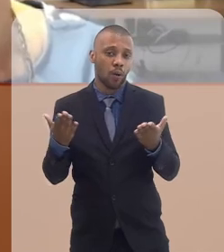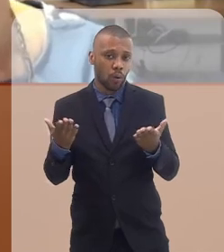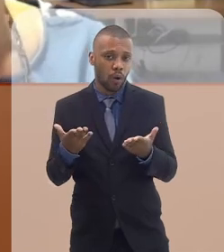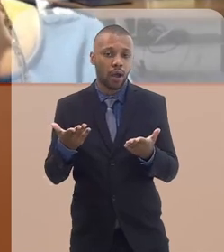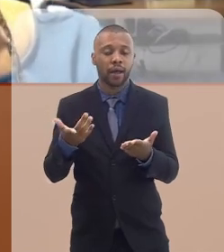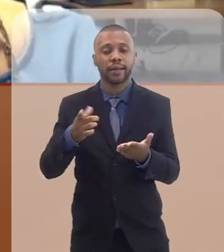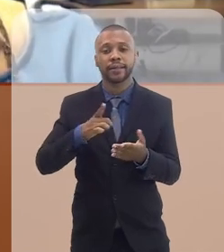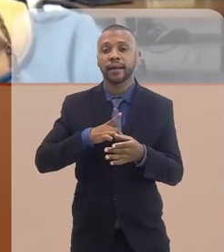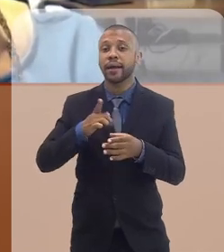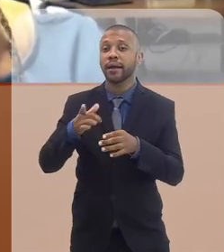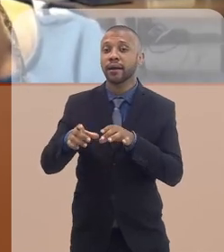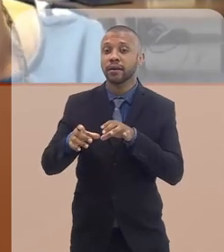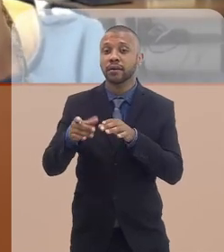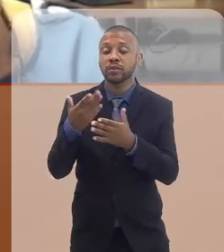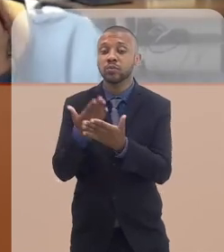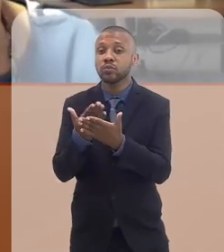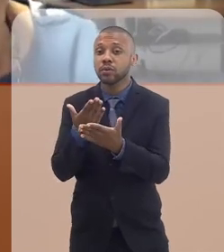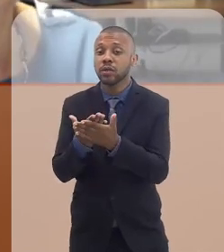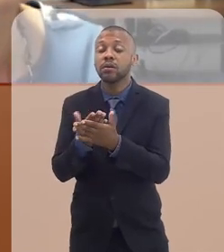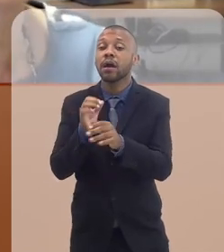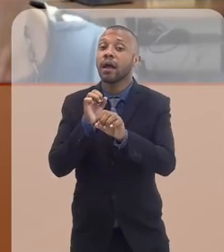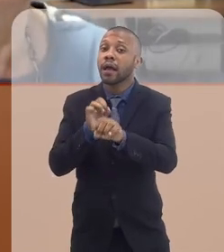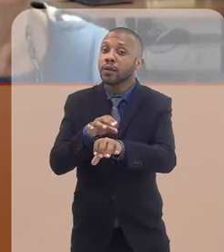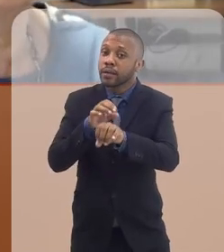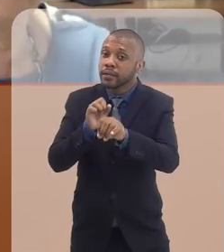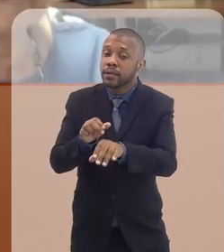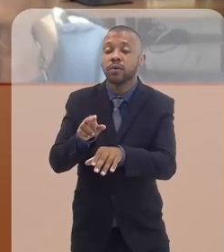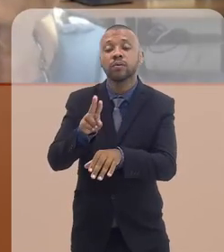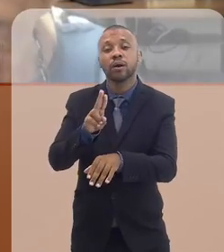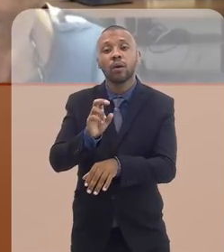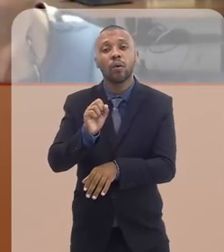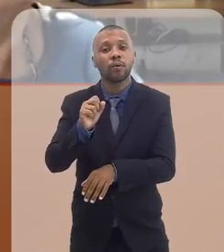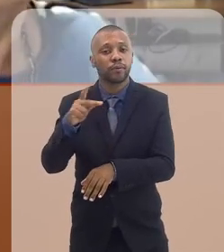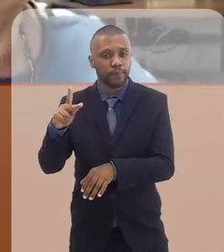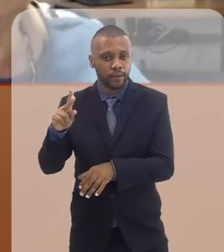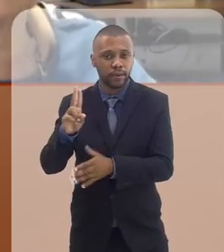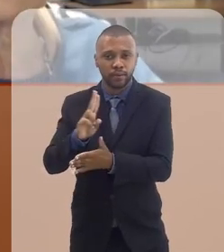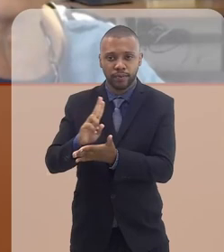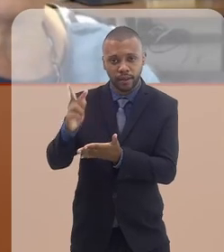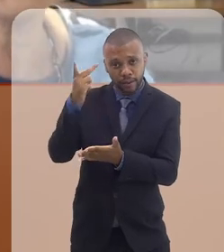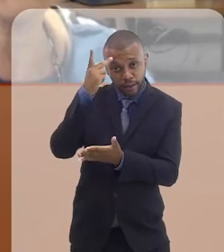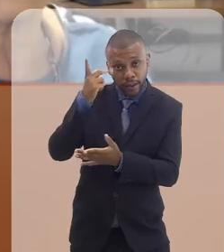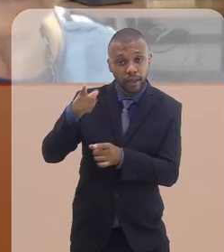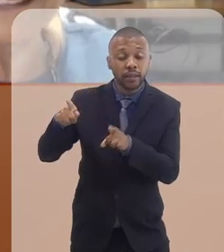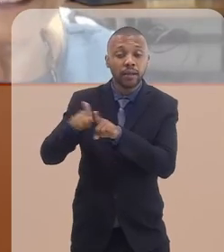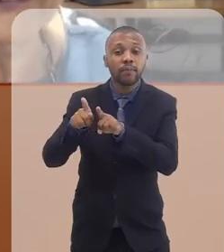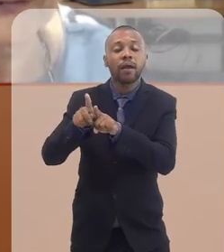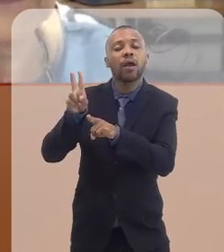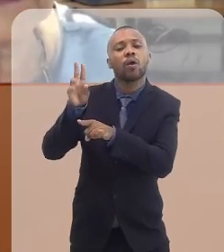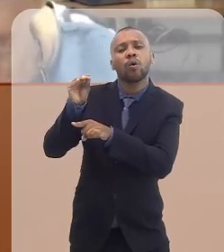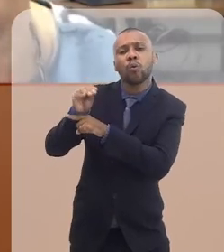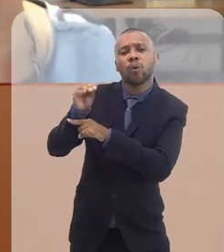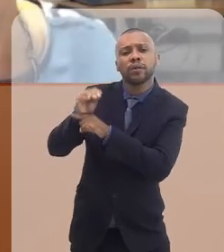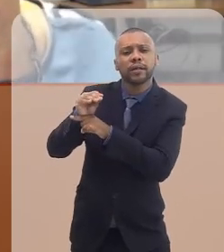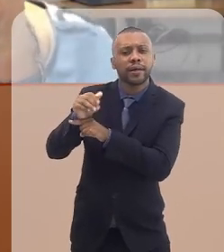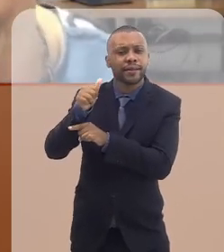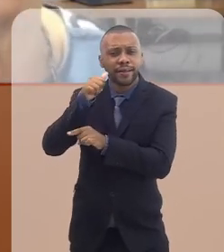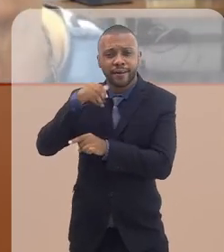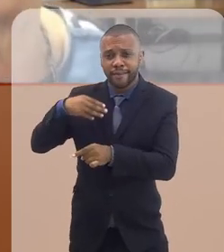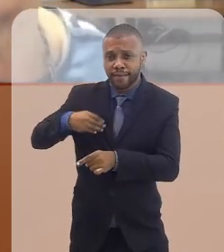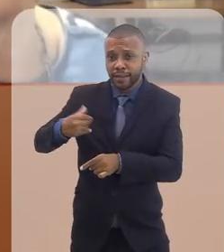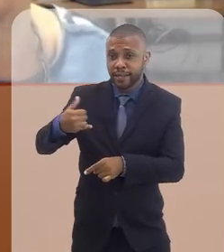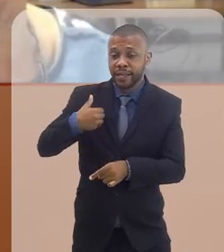ABC e agora está fazendo educação na USP. E cuidando da sua menininha